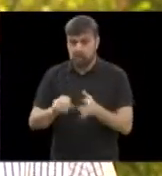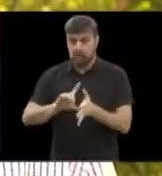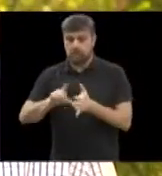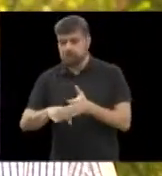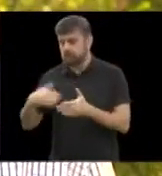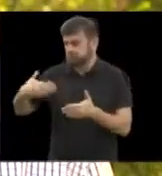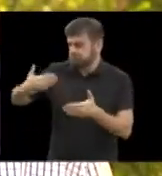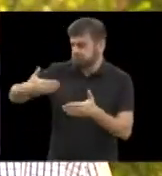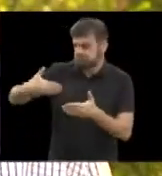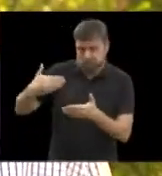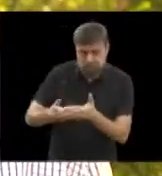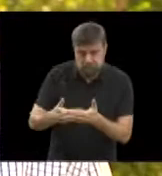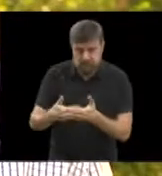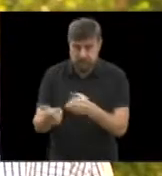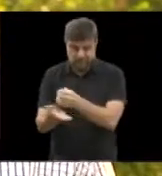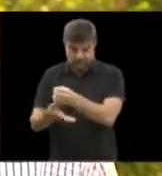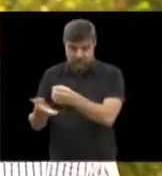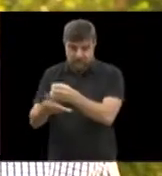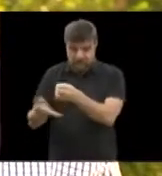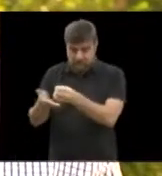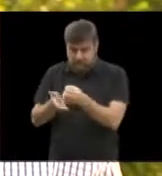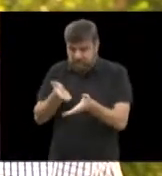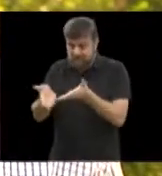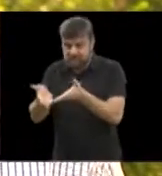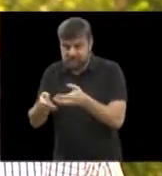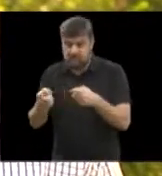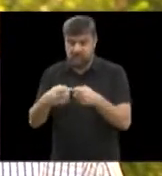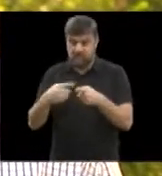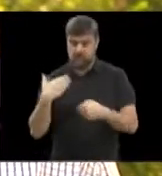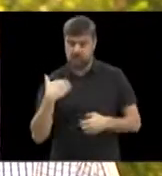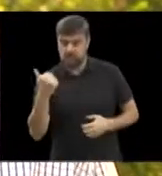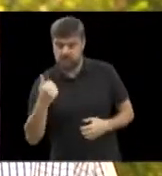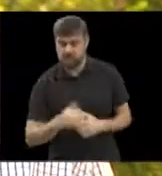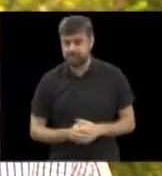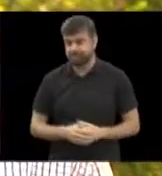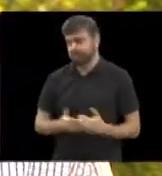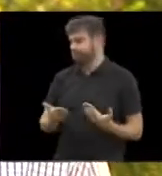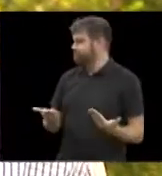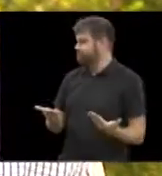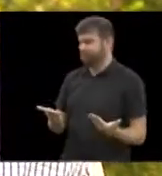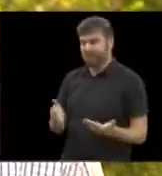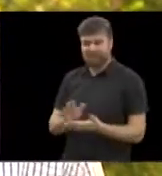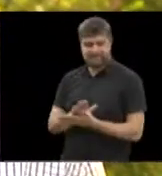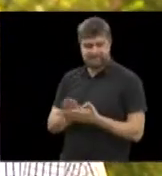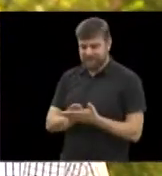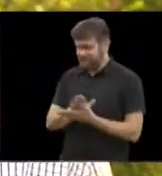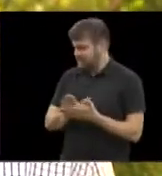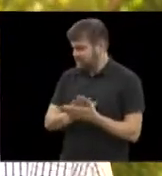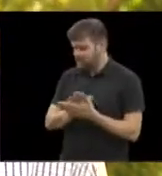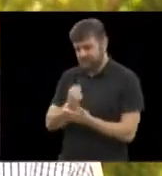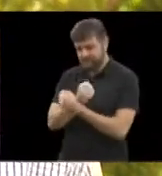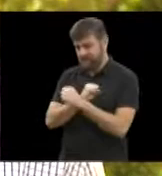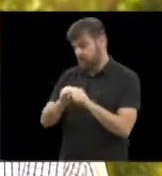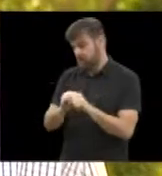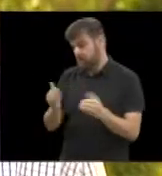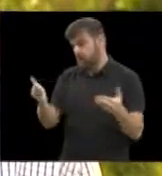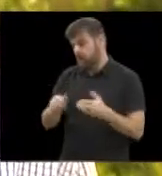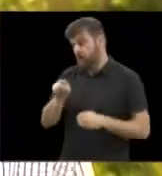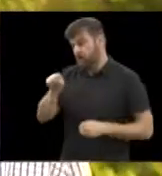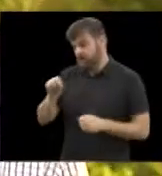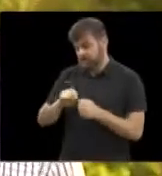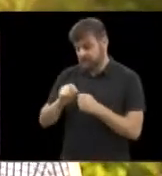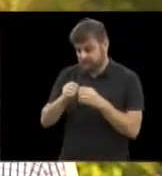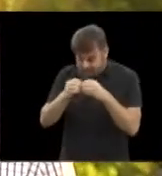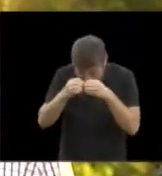esse processo padrão, vamos chamar assim, o médico virou para a gente e falou, olha, não tem mais o que fazer. Daqui para frente agora é o processo